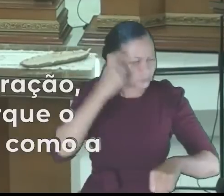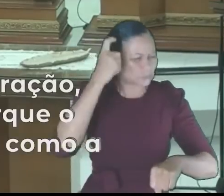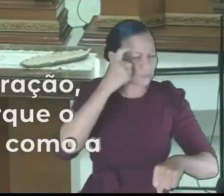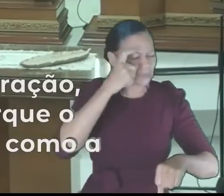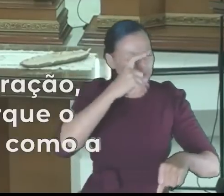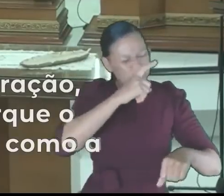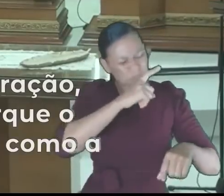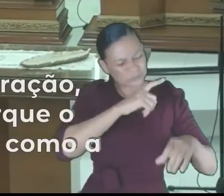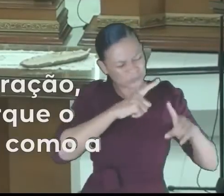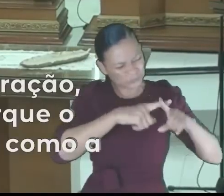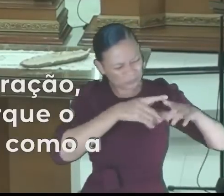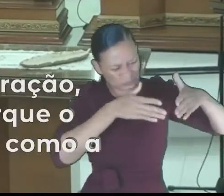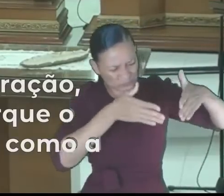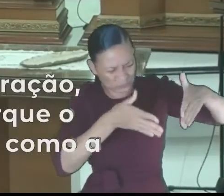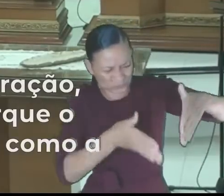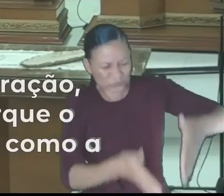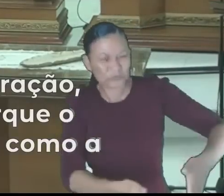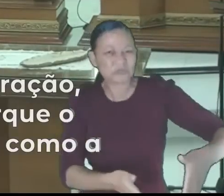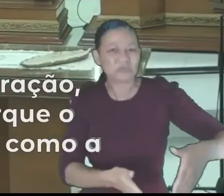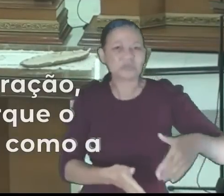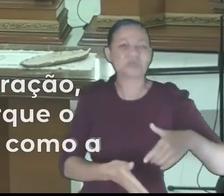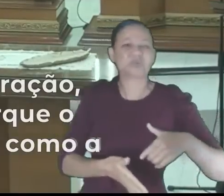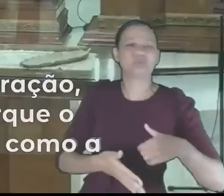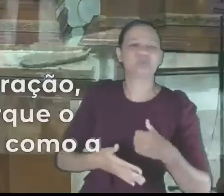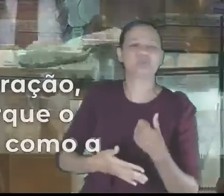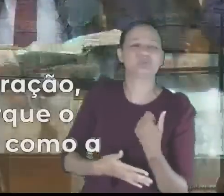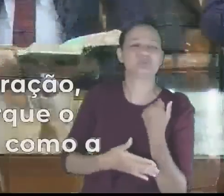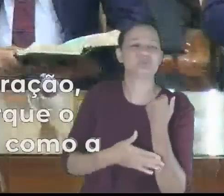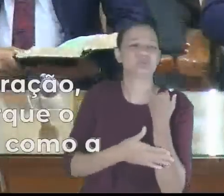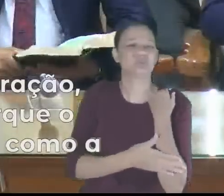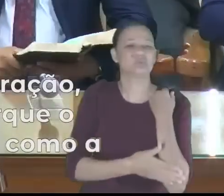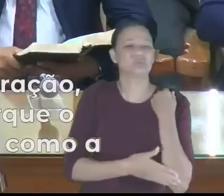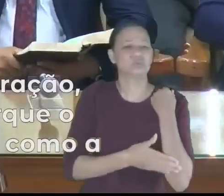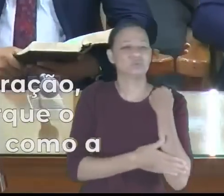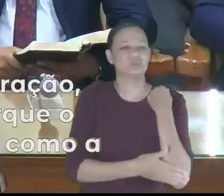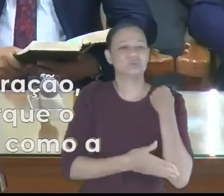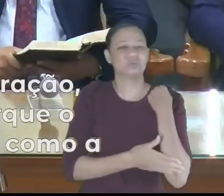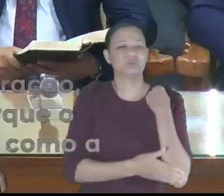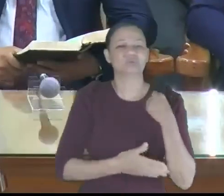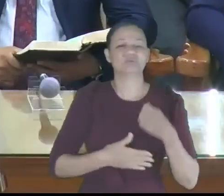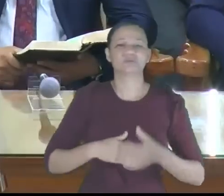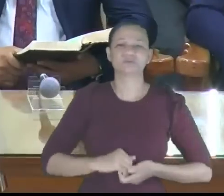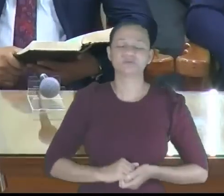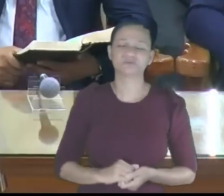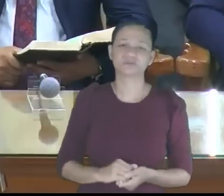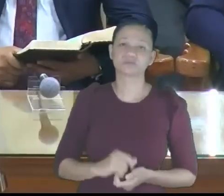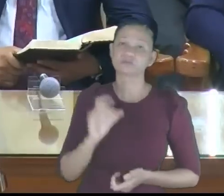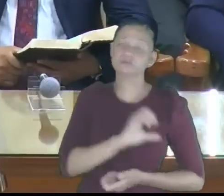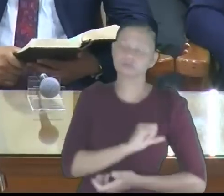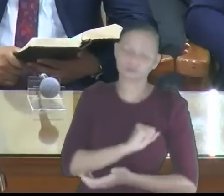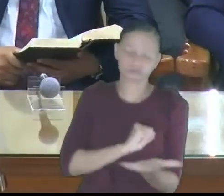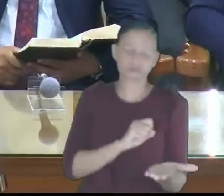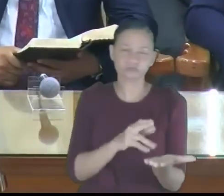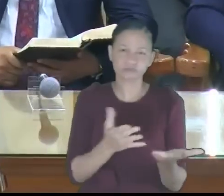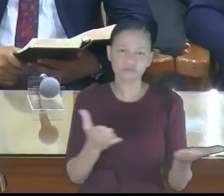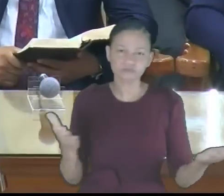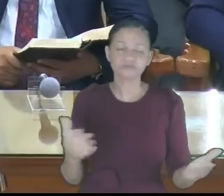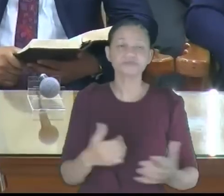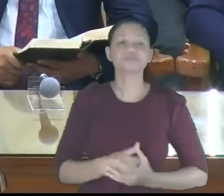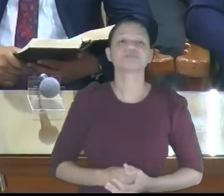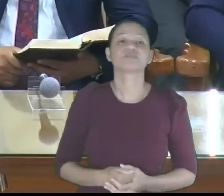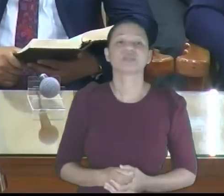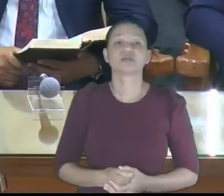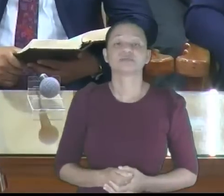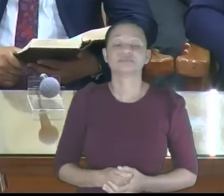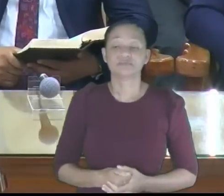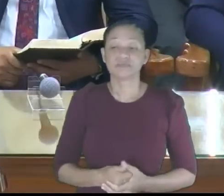sepultura o ciúme. Muito bem. Meus amados irmãos, ela diz assim, a noiva diz,